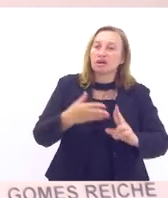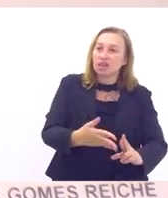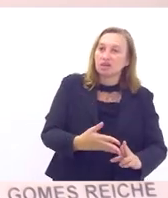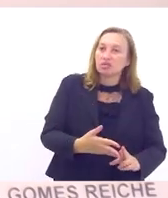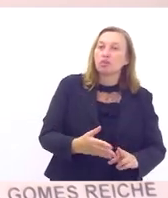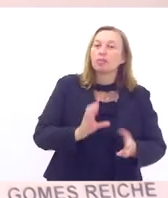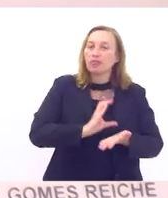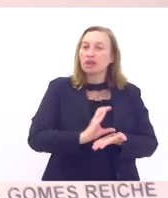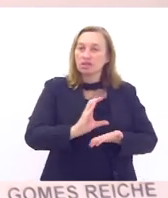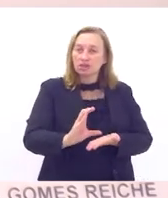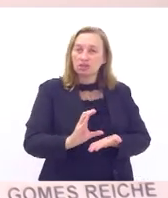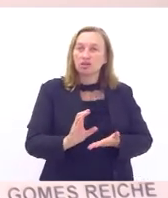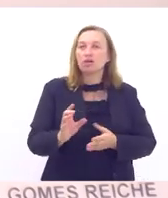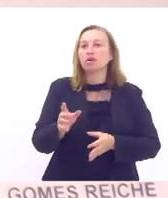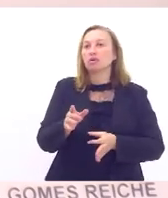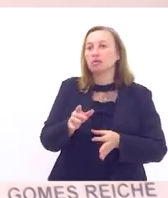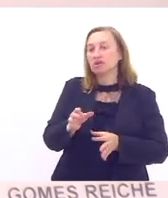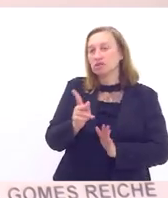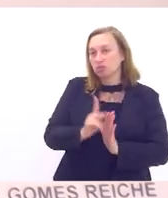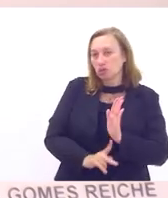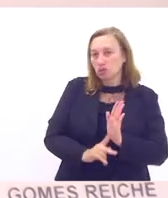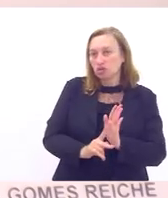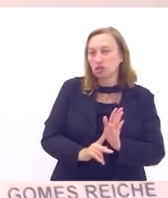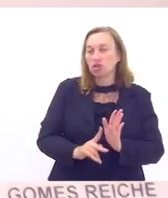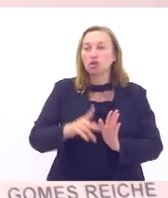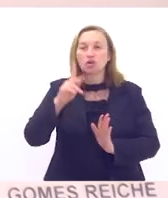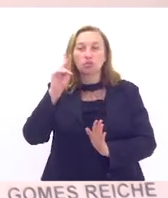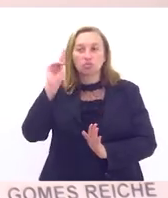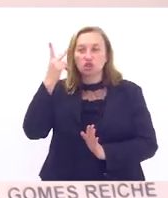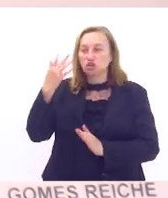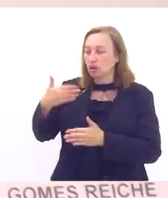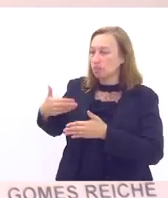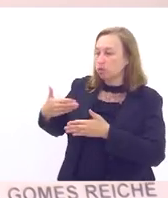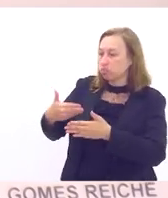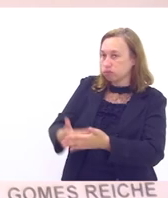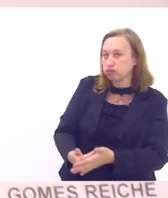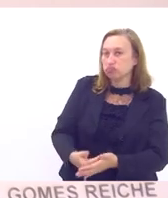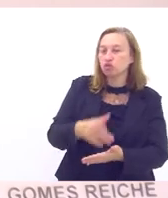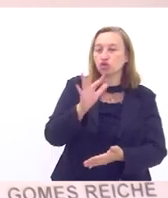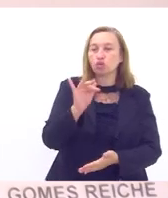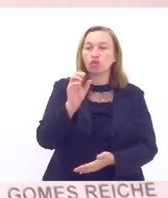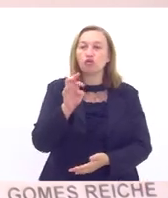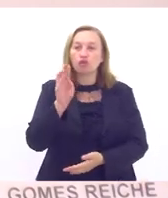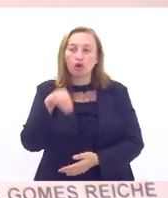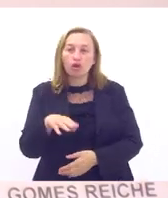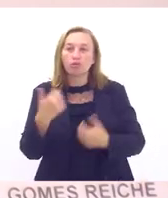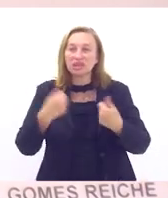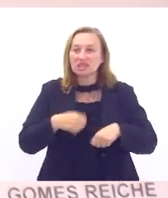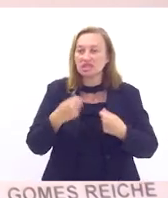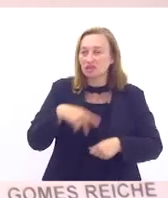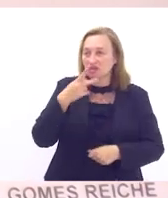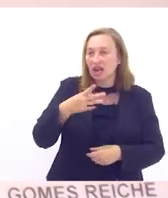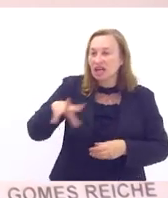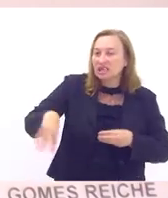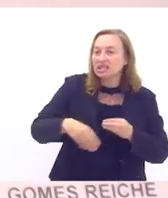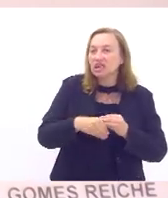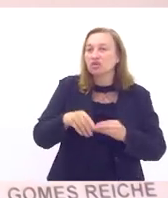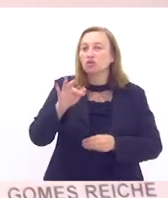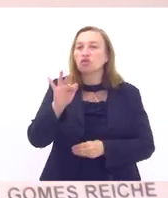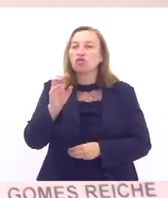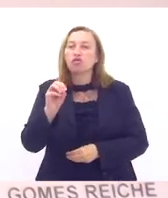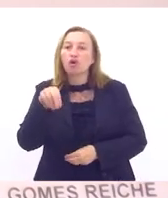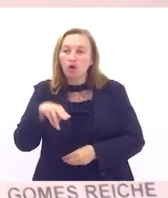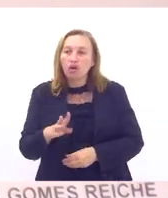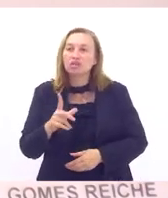esse recurso para esse projeto foi a partir de uma história do fórum. E aí eu preciso destacar que, dentro do fórum, a gente tem